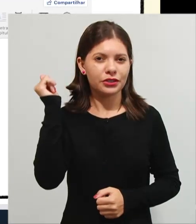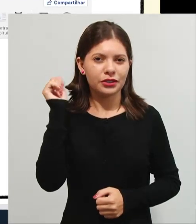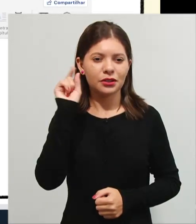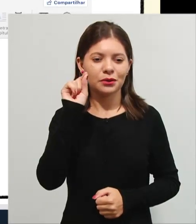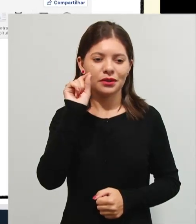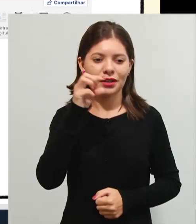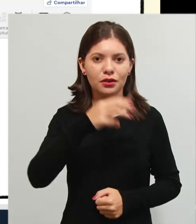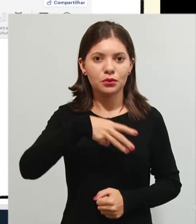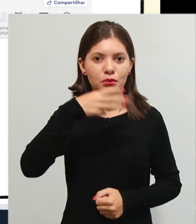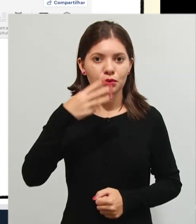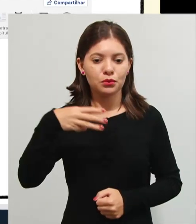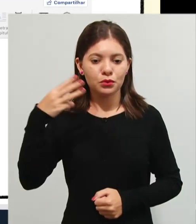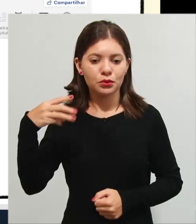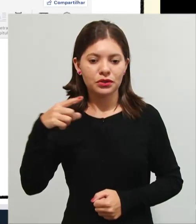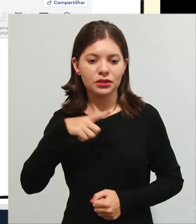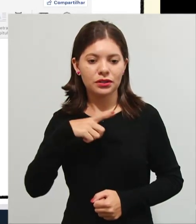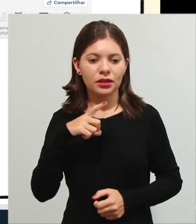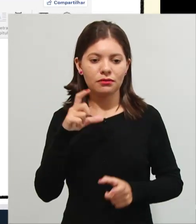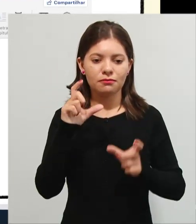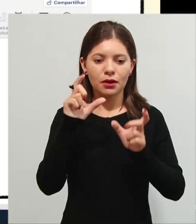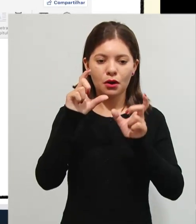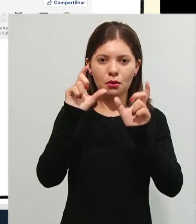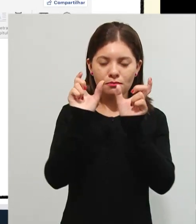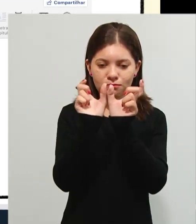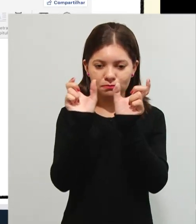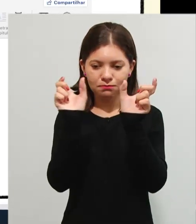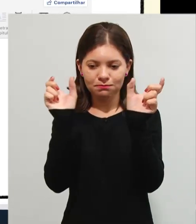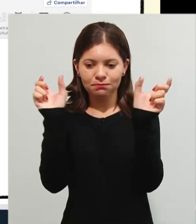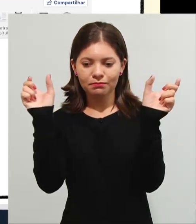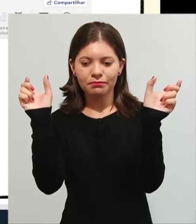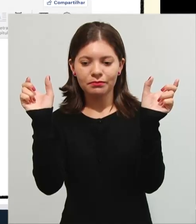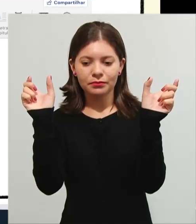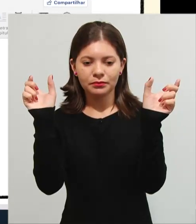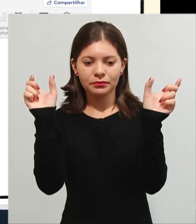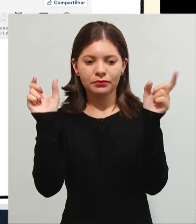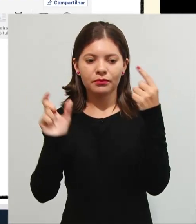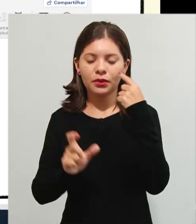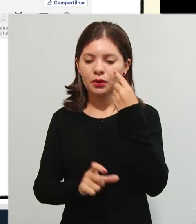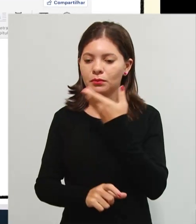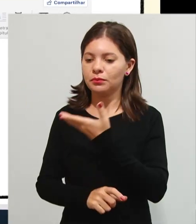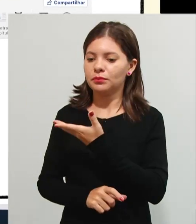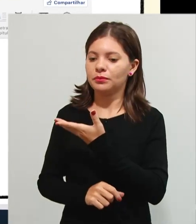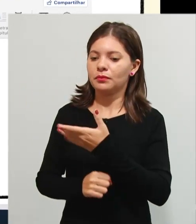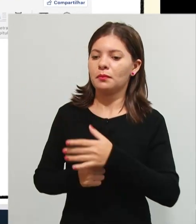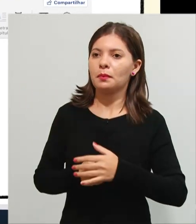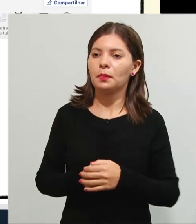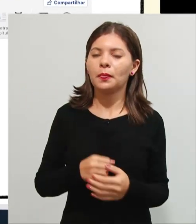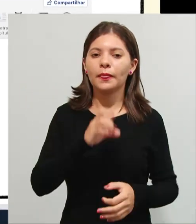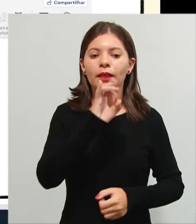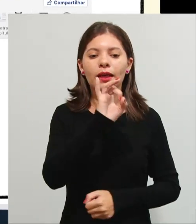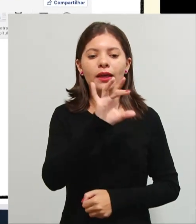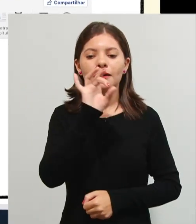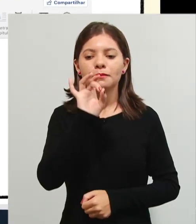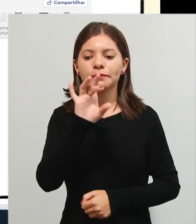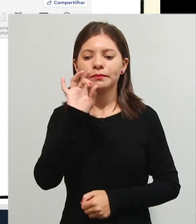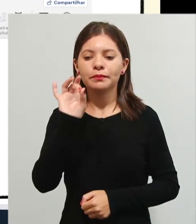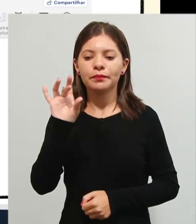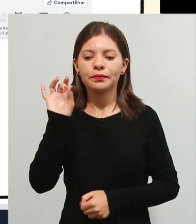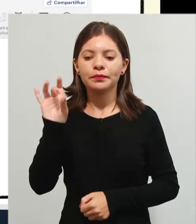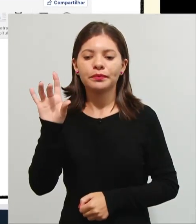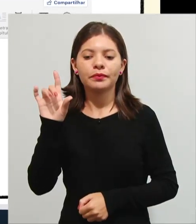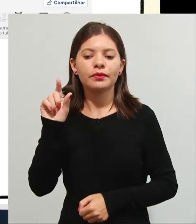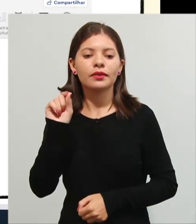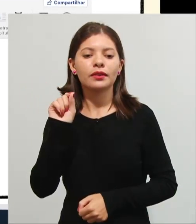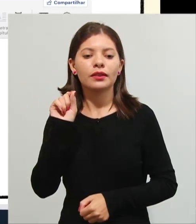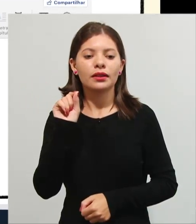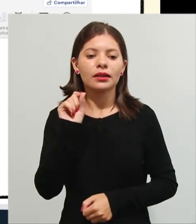esse design, né? Essa ferramenta, é importante a gente entender que no Word a gente vai ter uma barra